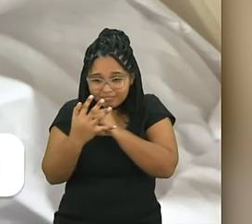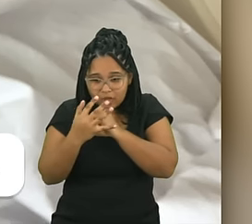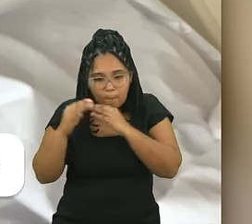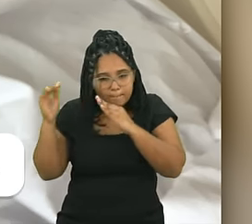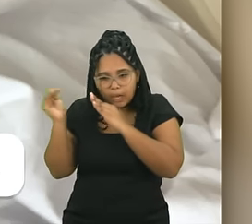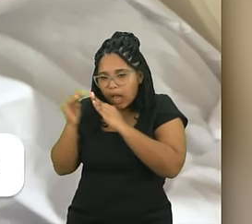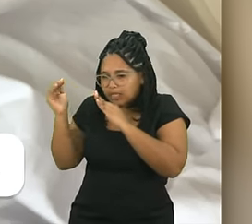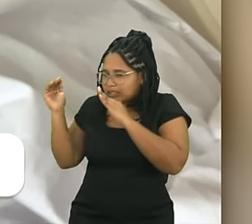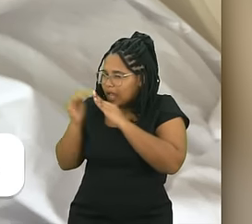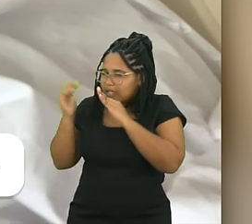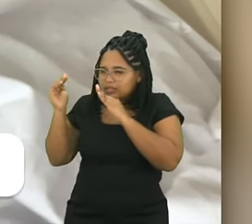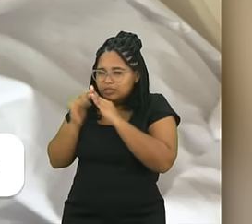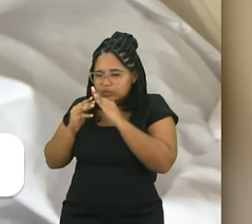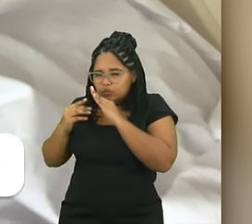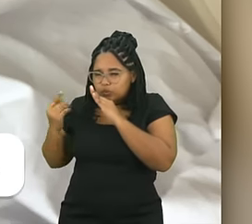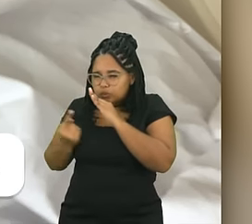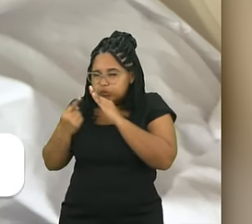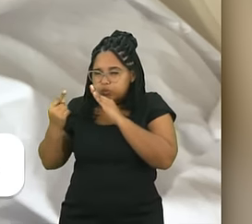esposo disse para mim: